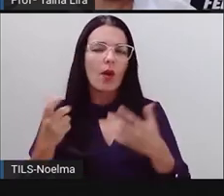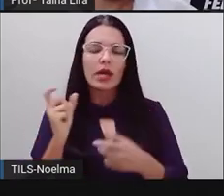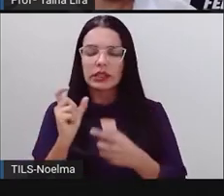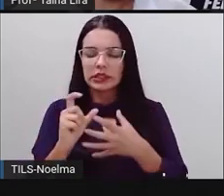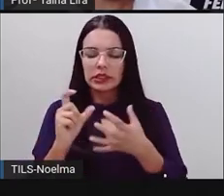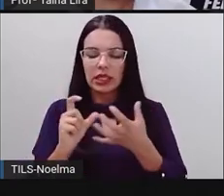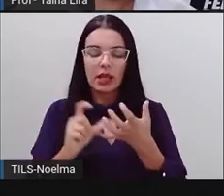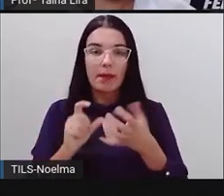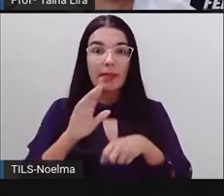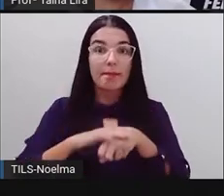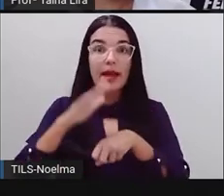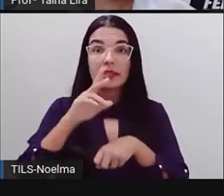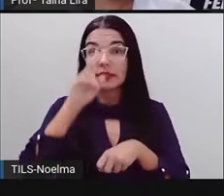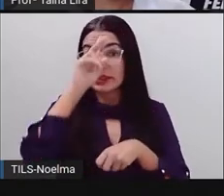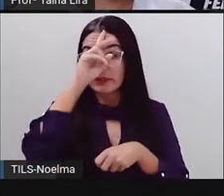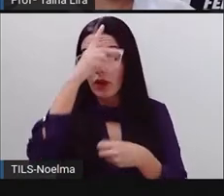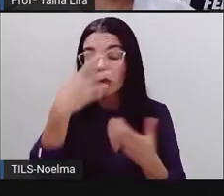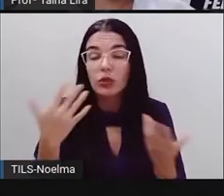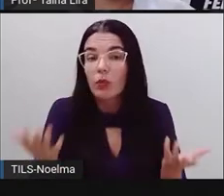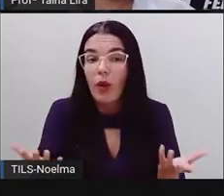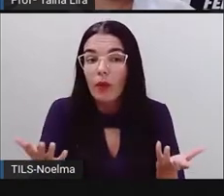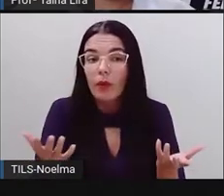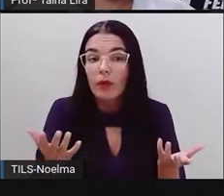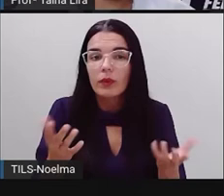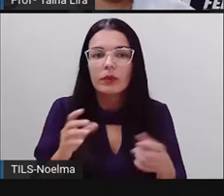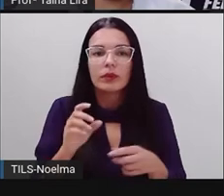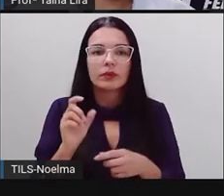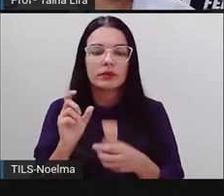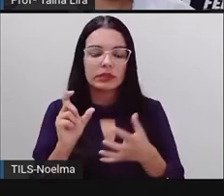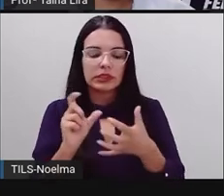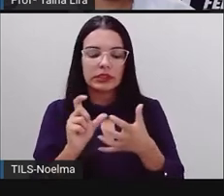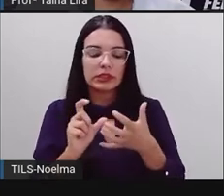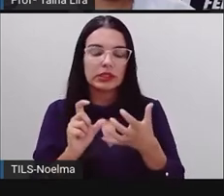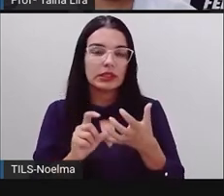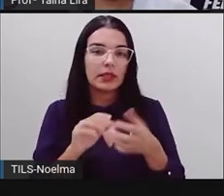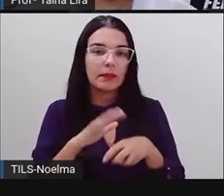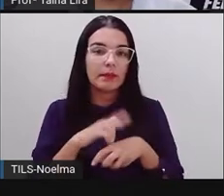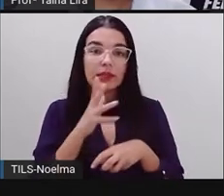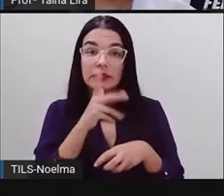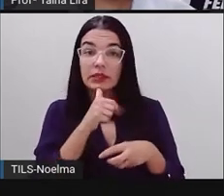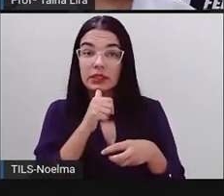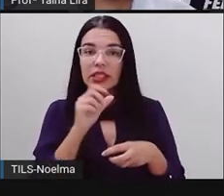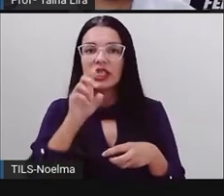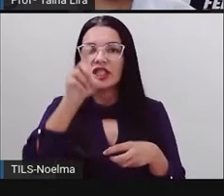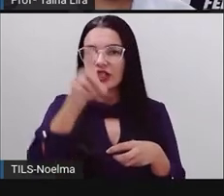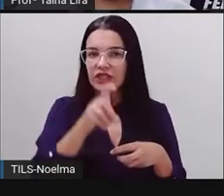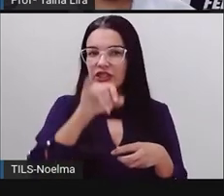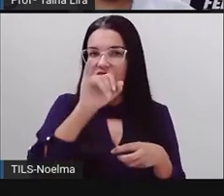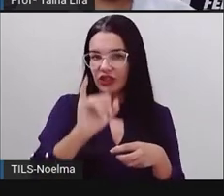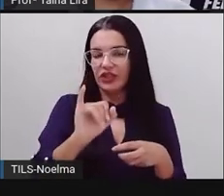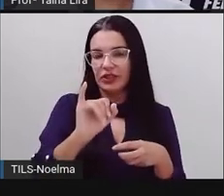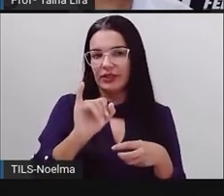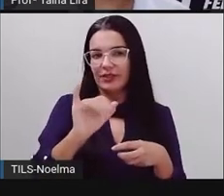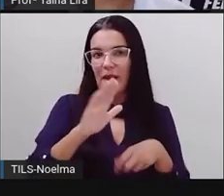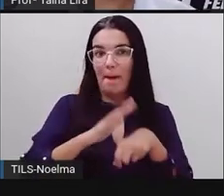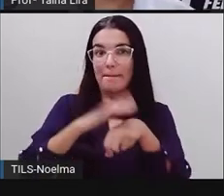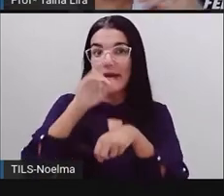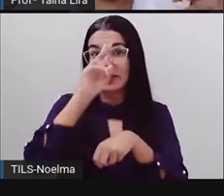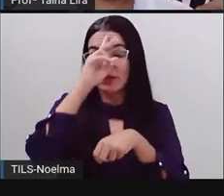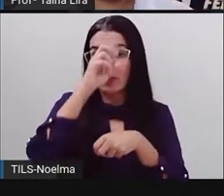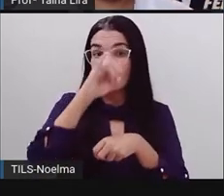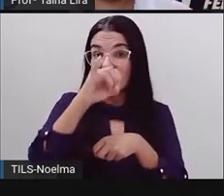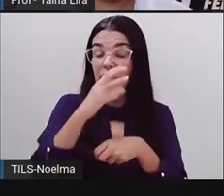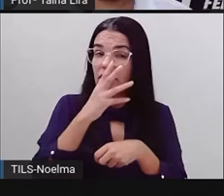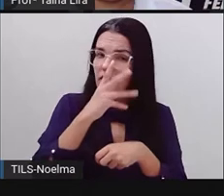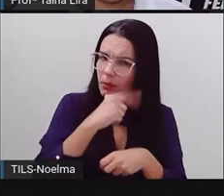boca ó abacaxi qual Demorou mais essa sílaba que ache Então